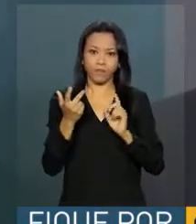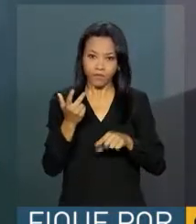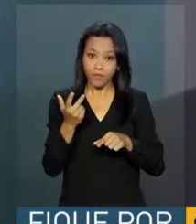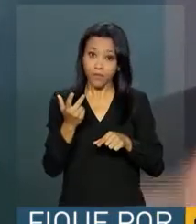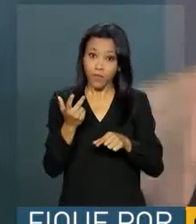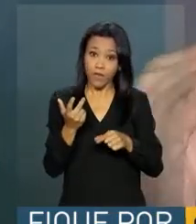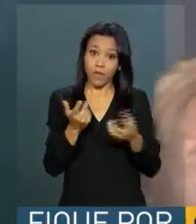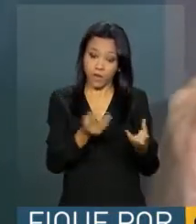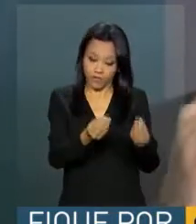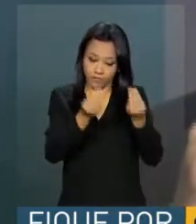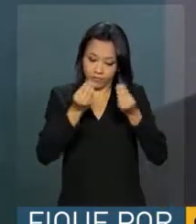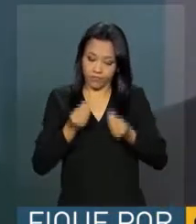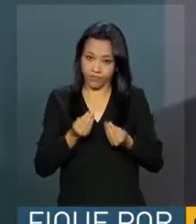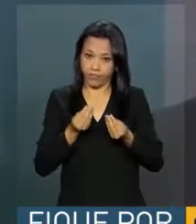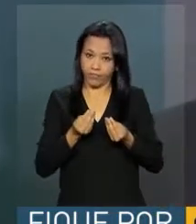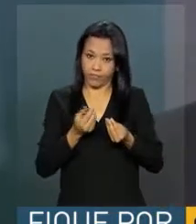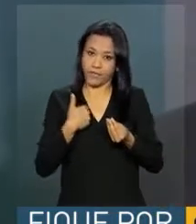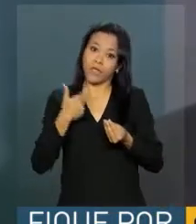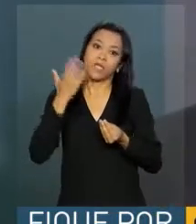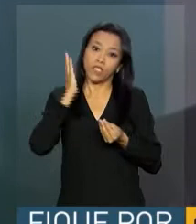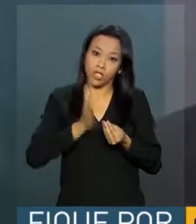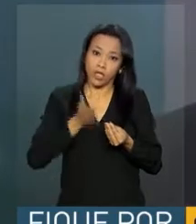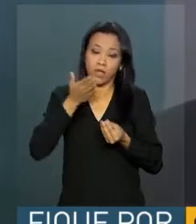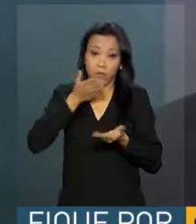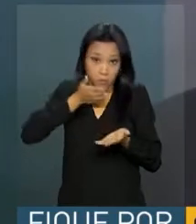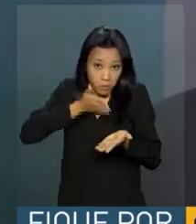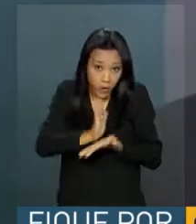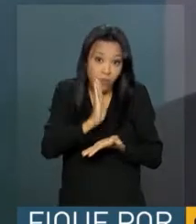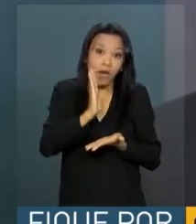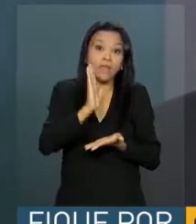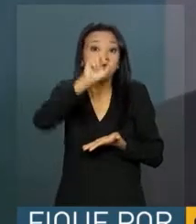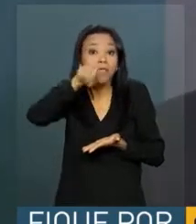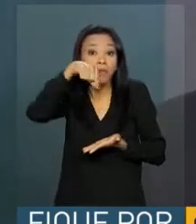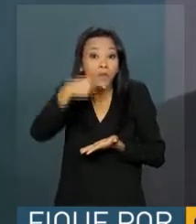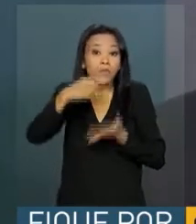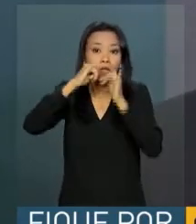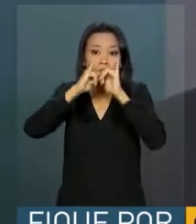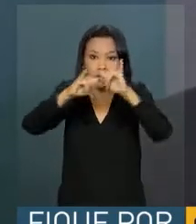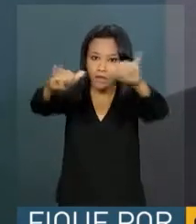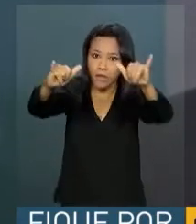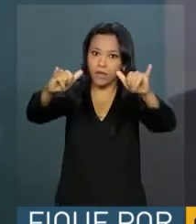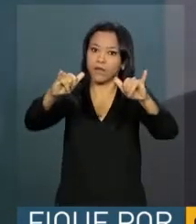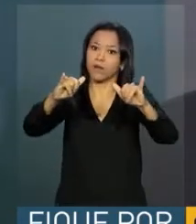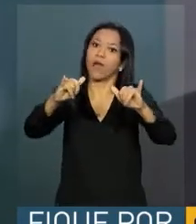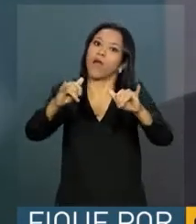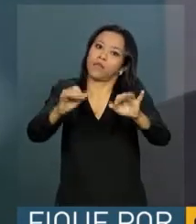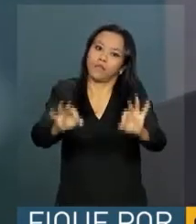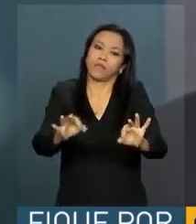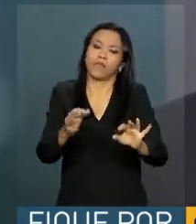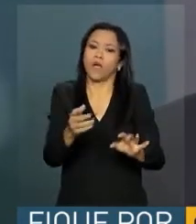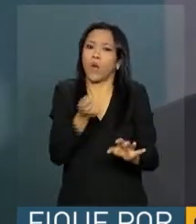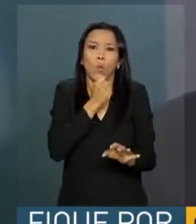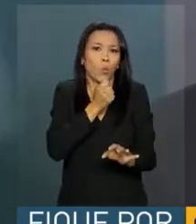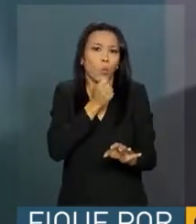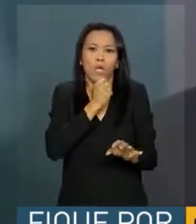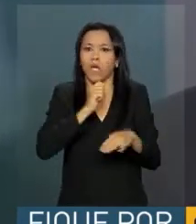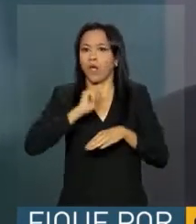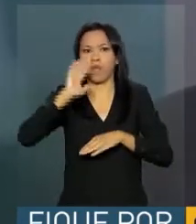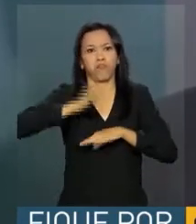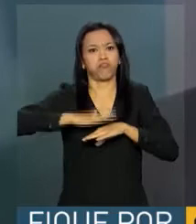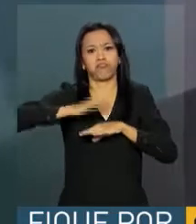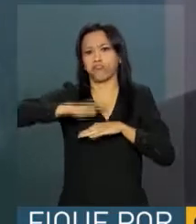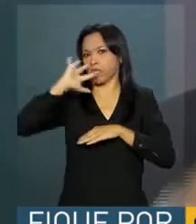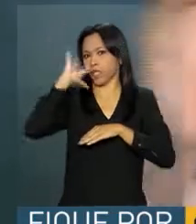a nosso nível e está aprovada, ela é anunciada imediatamente. Agora, não tendo decisão, não tem